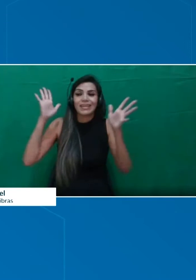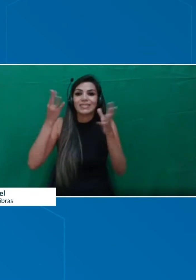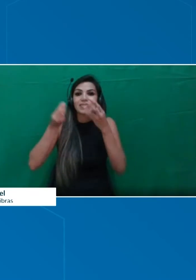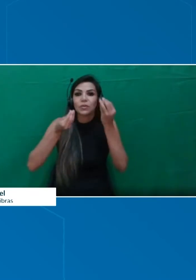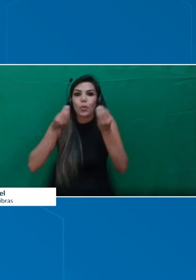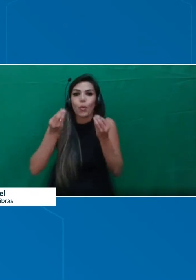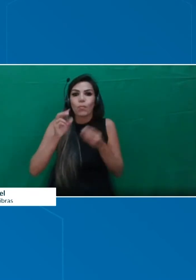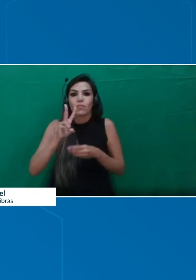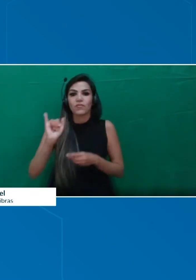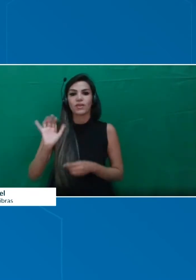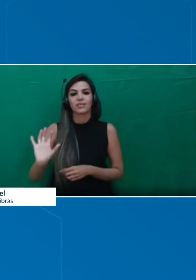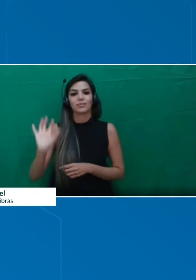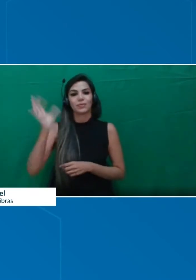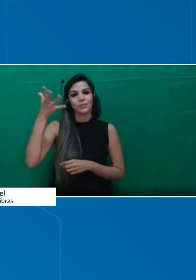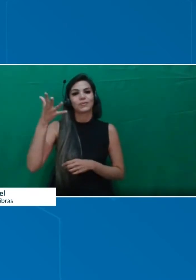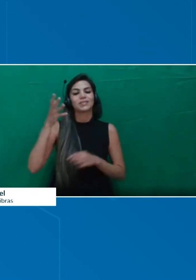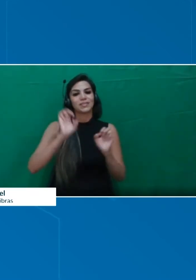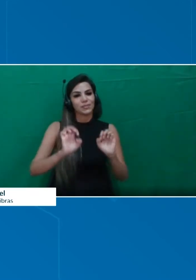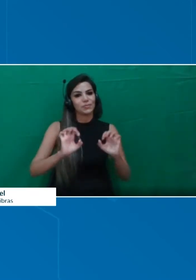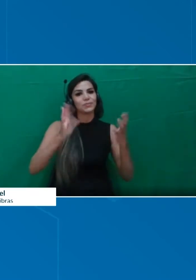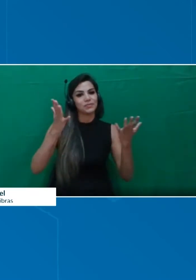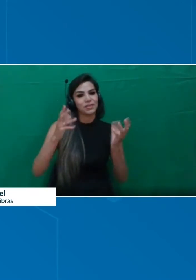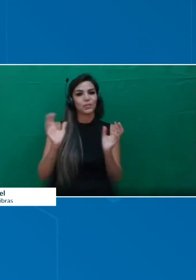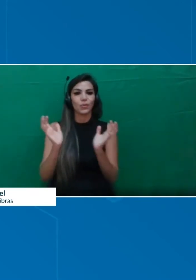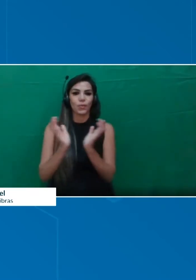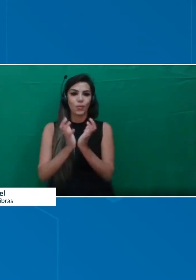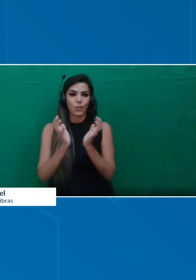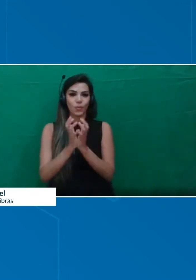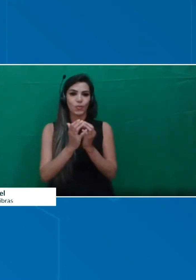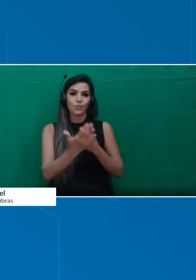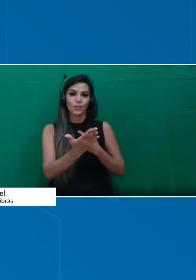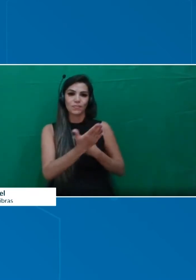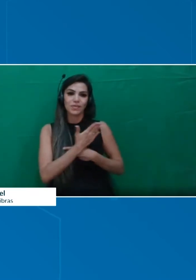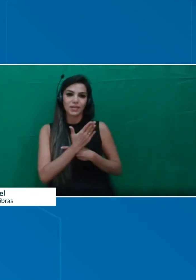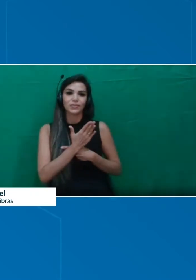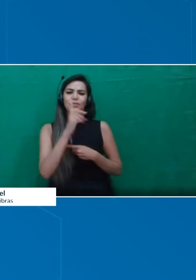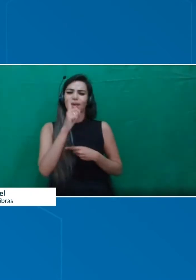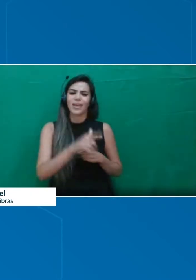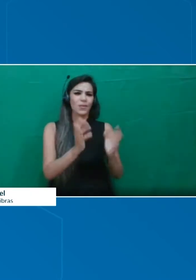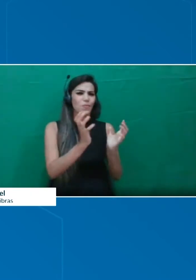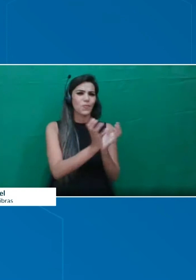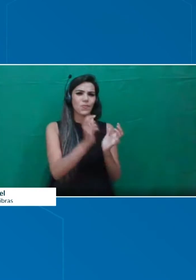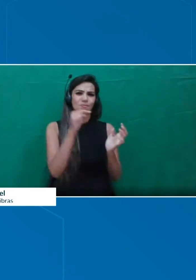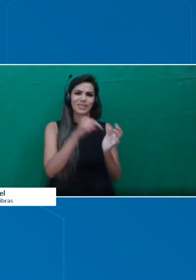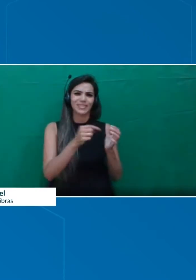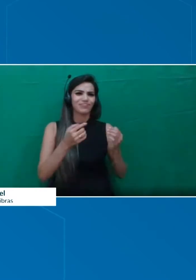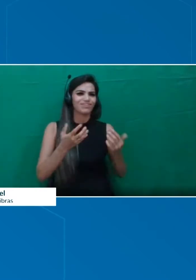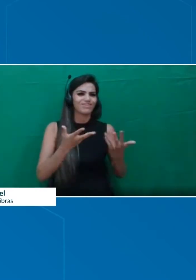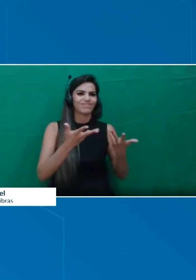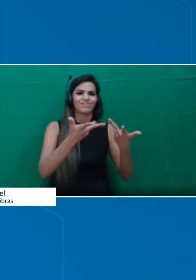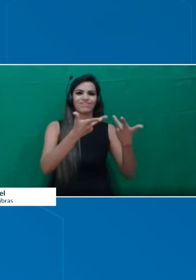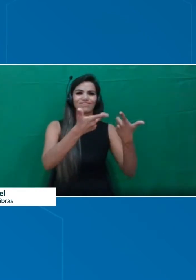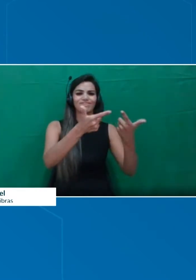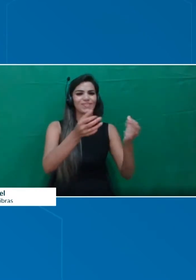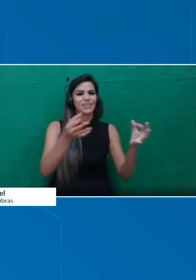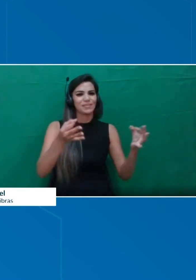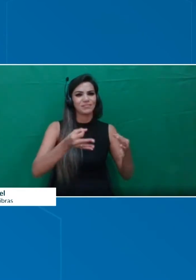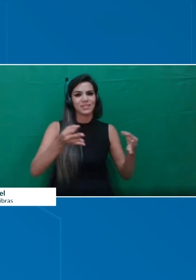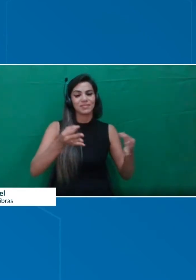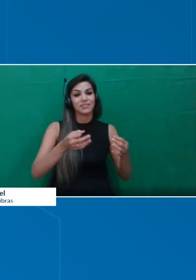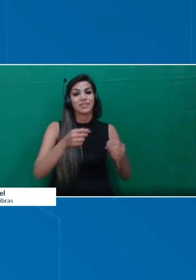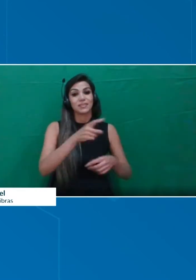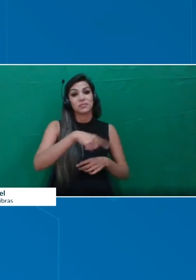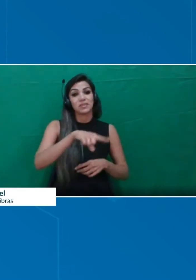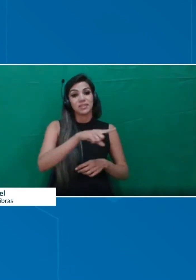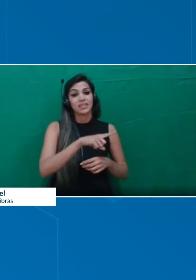né? A equipe envolvida comigo no trabalho é uma equipe genial e a gente tem conseguido, às vezes, superar